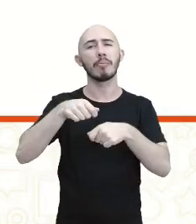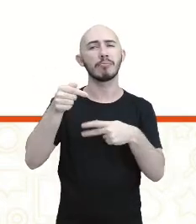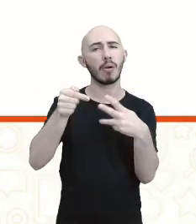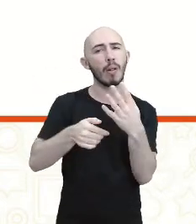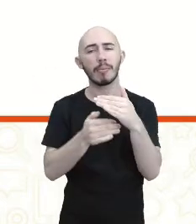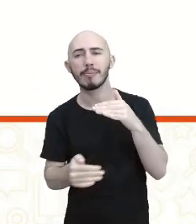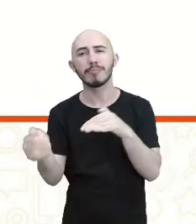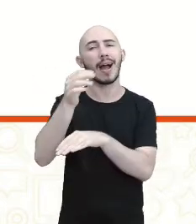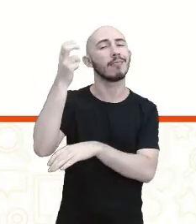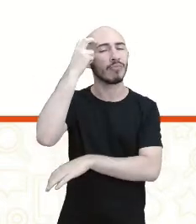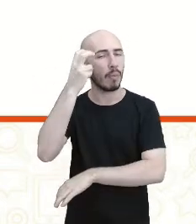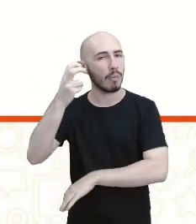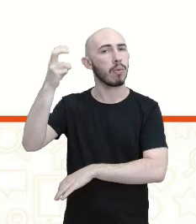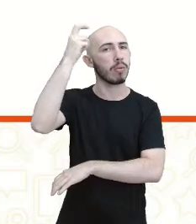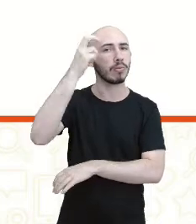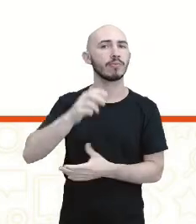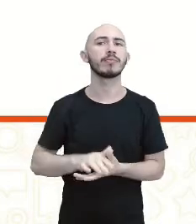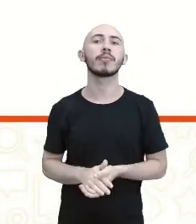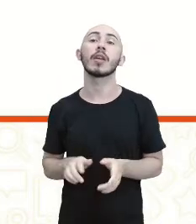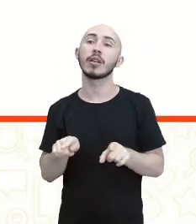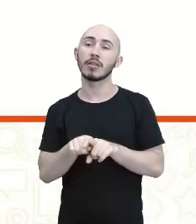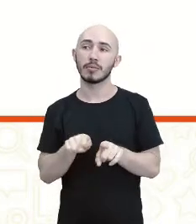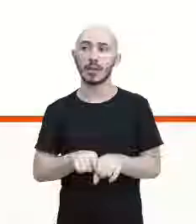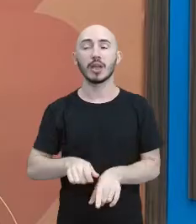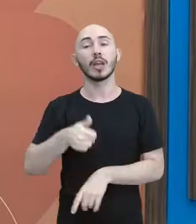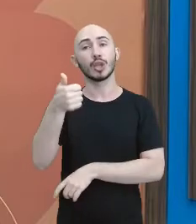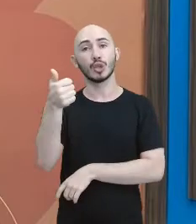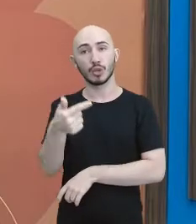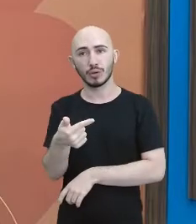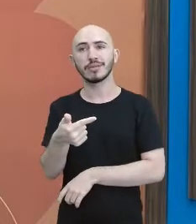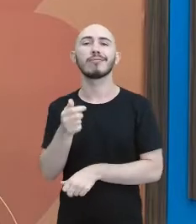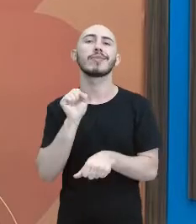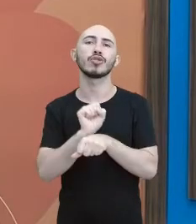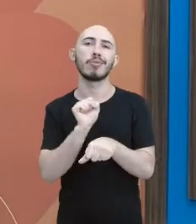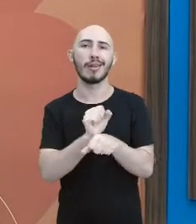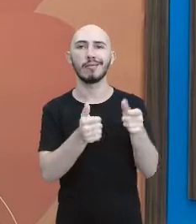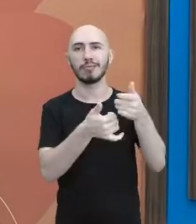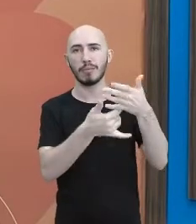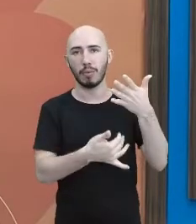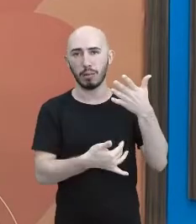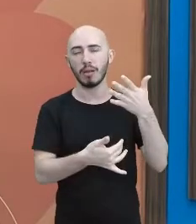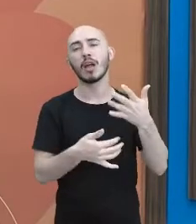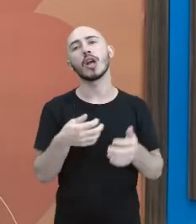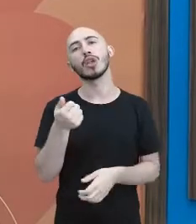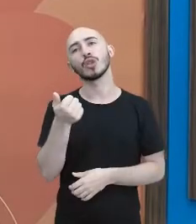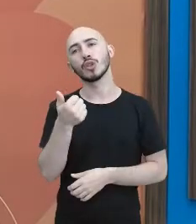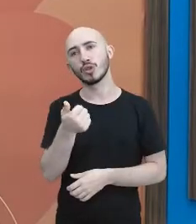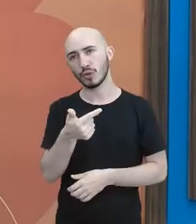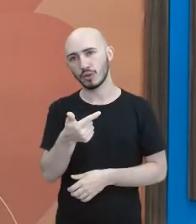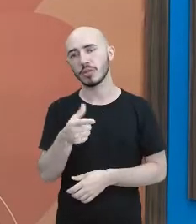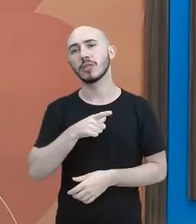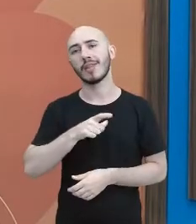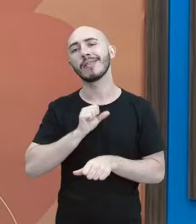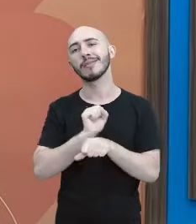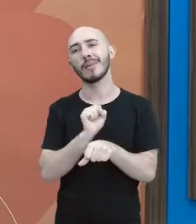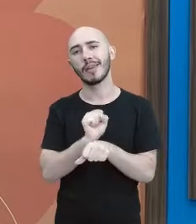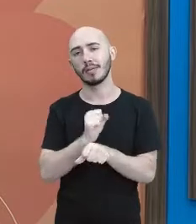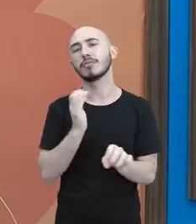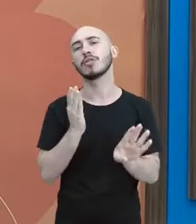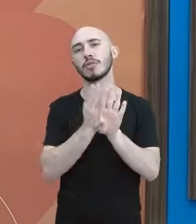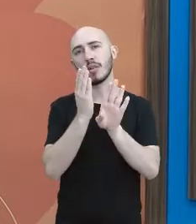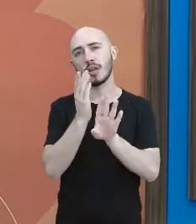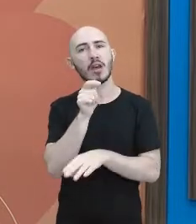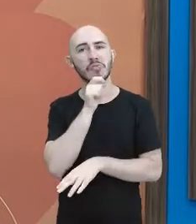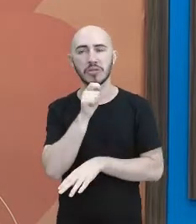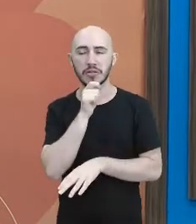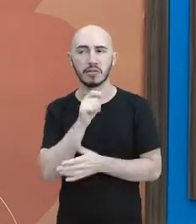de superdotação, e ainda tem 12 na lista de espera. Esse número estava para ser atualizado, não é, mas